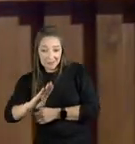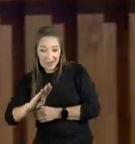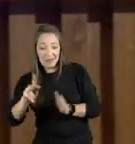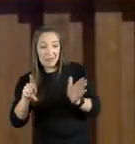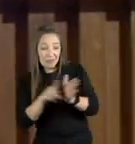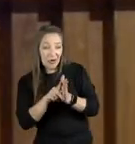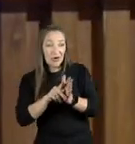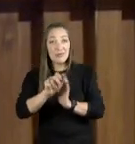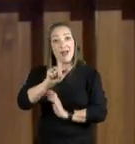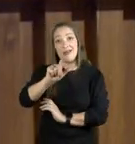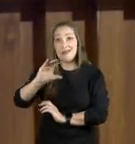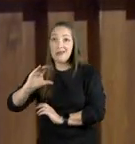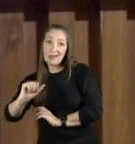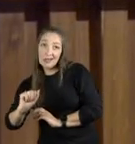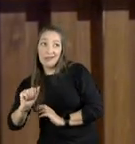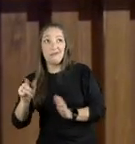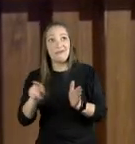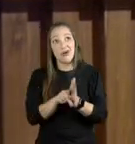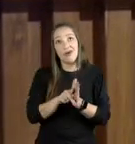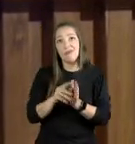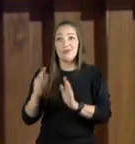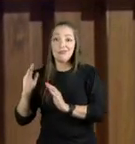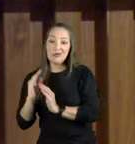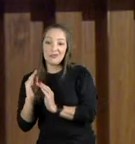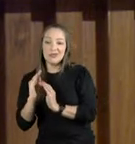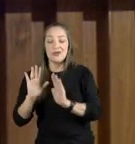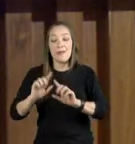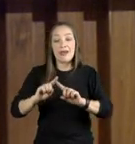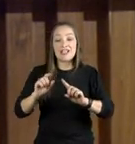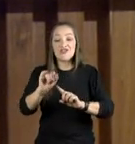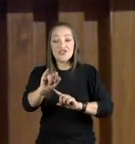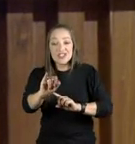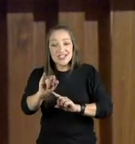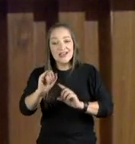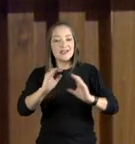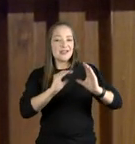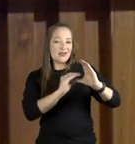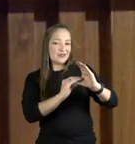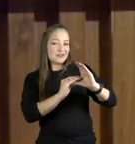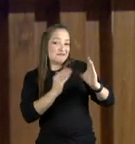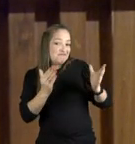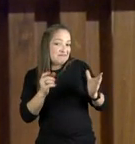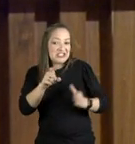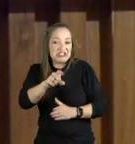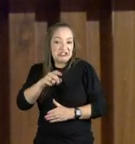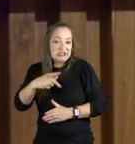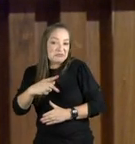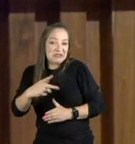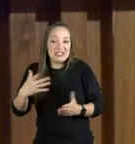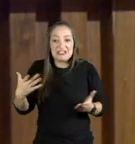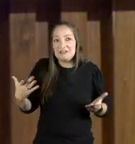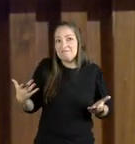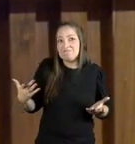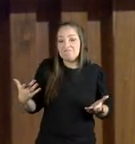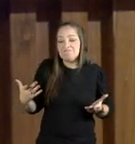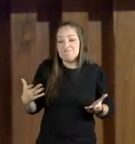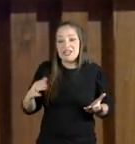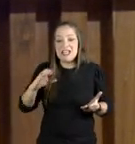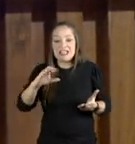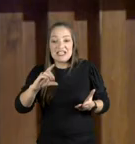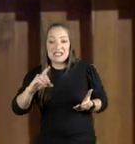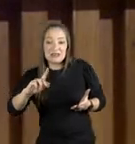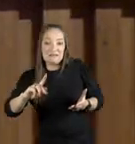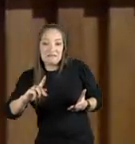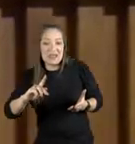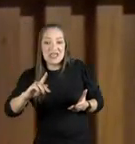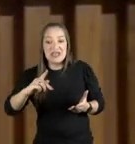Agora, se você está na corretora, vou utilizar a que eu faço parte, XP, Você vai ter CDB do Banco Pan,